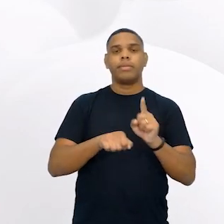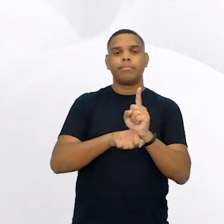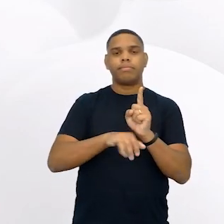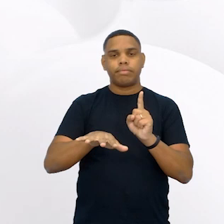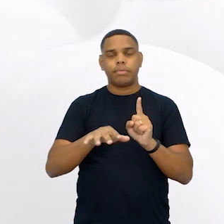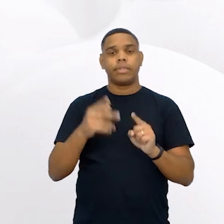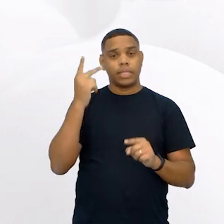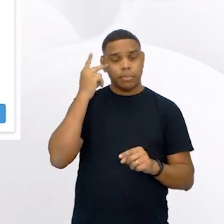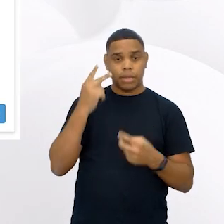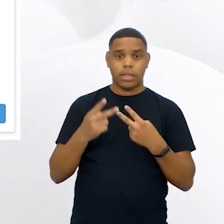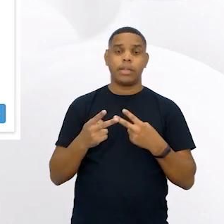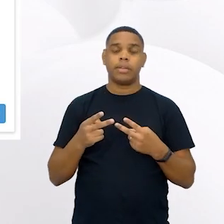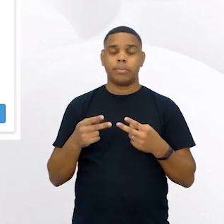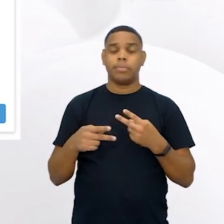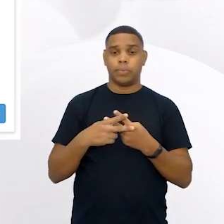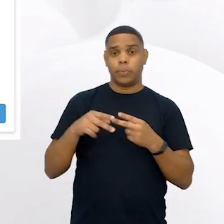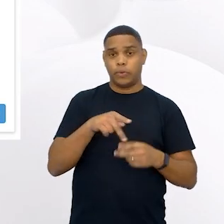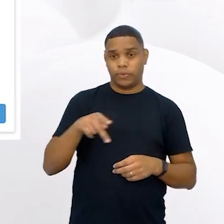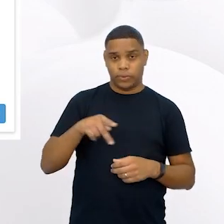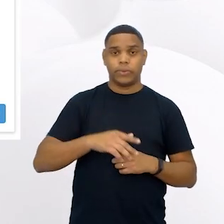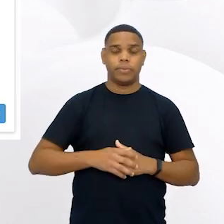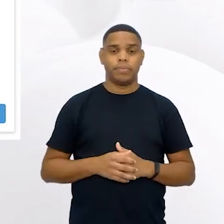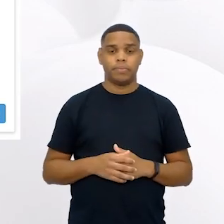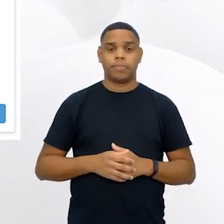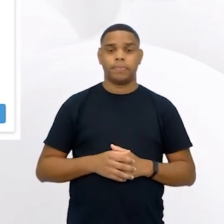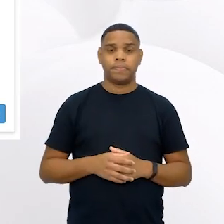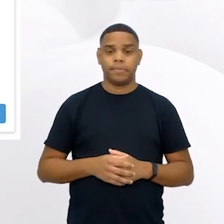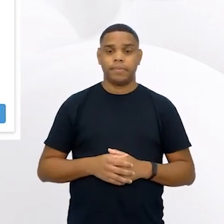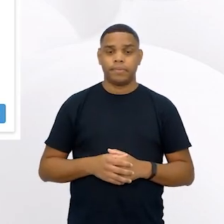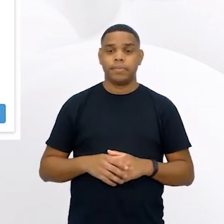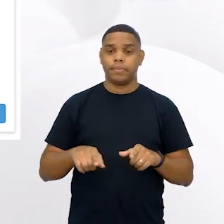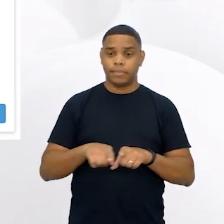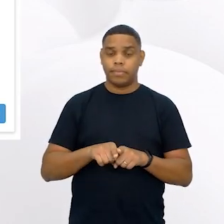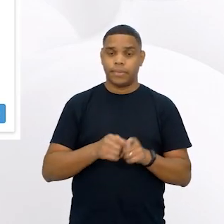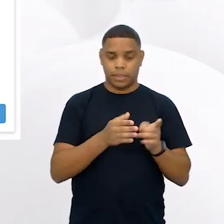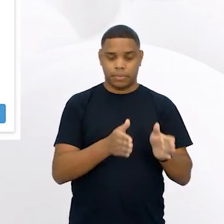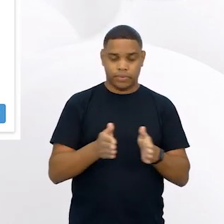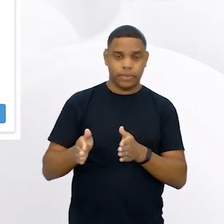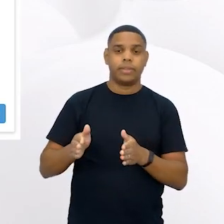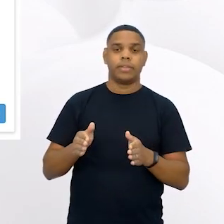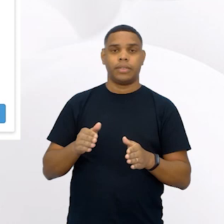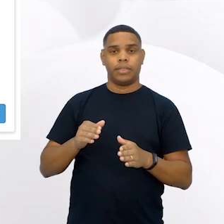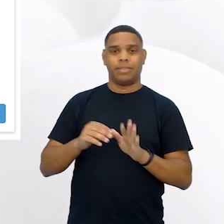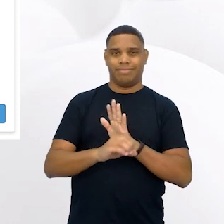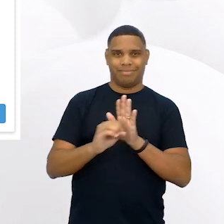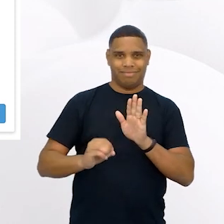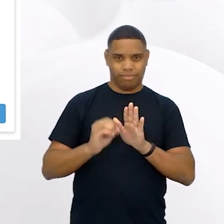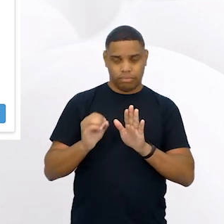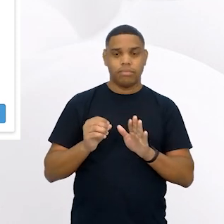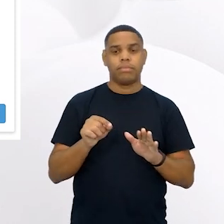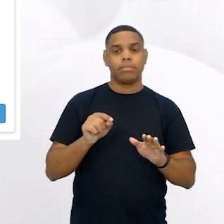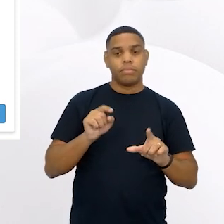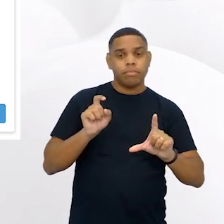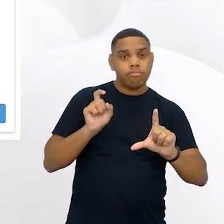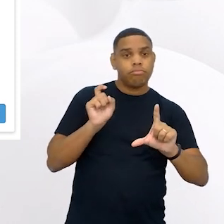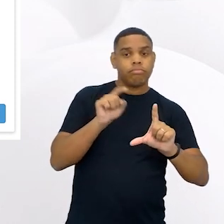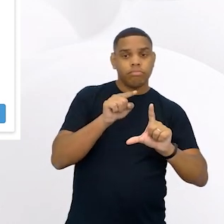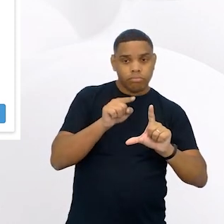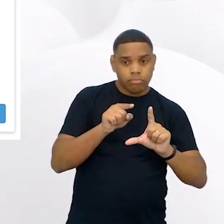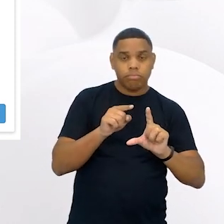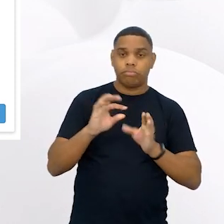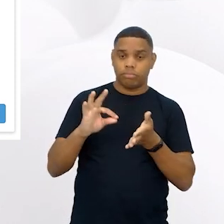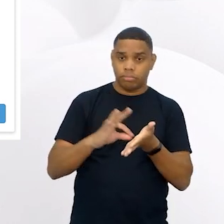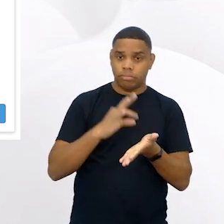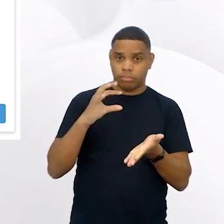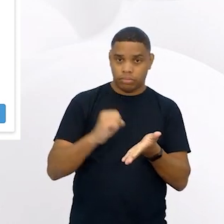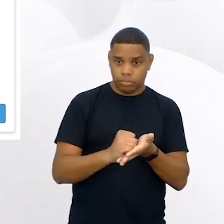SP, professores. Ali no processo seletivo EFAP, clique em